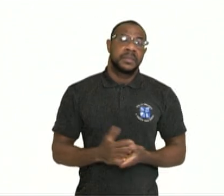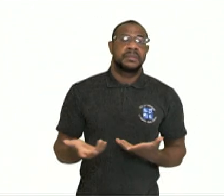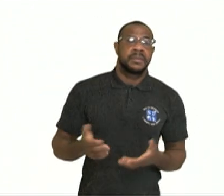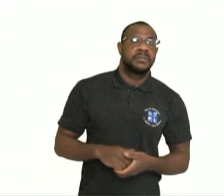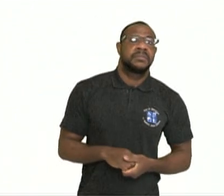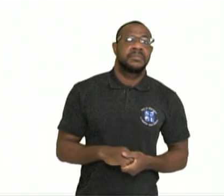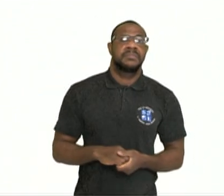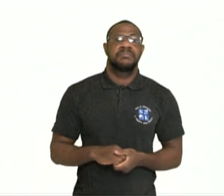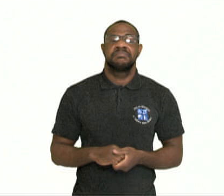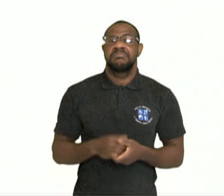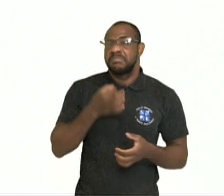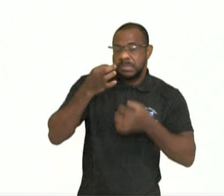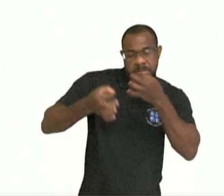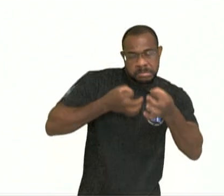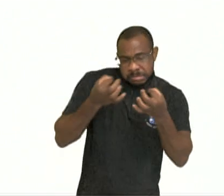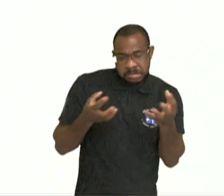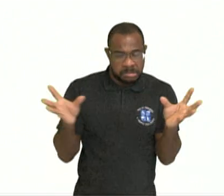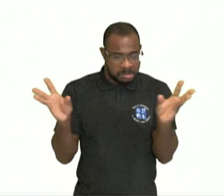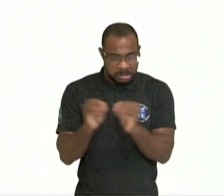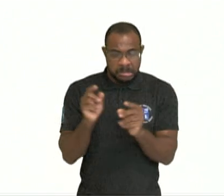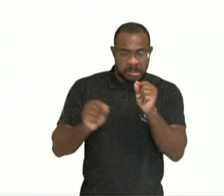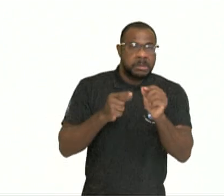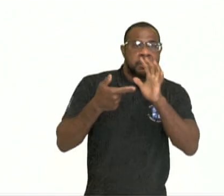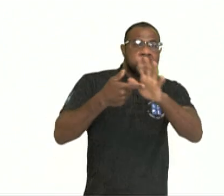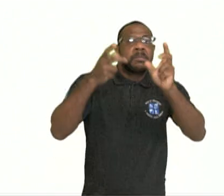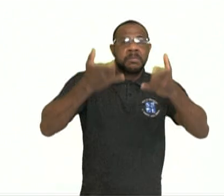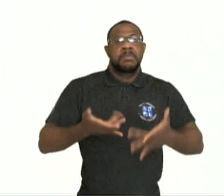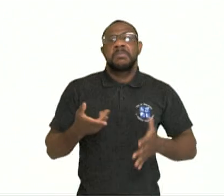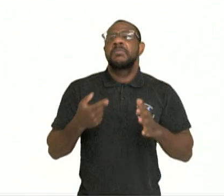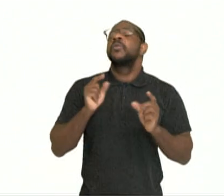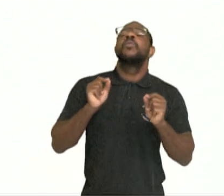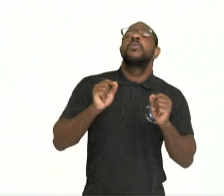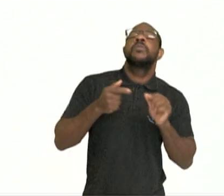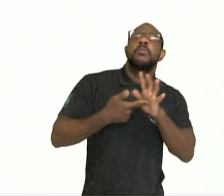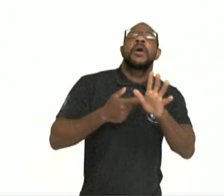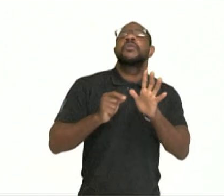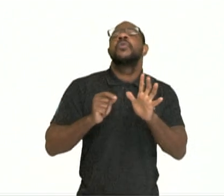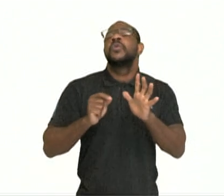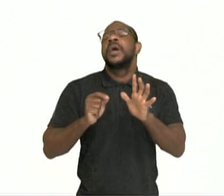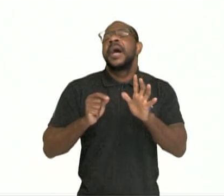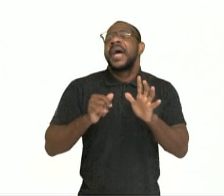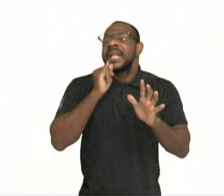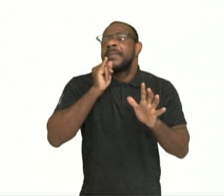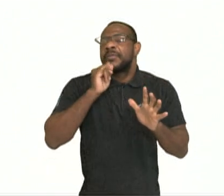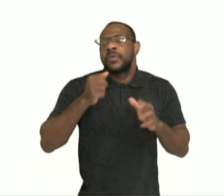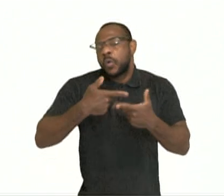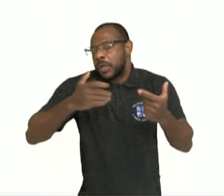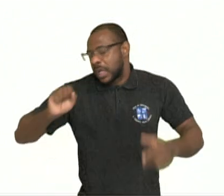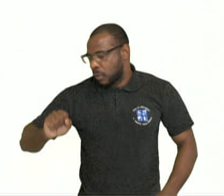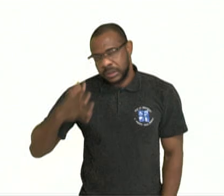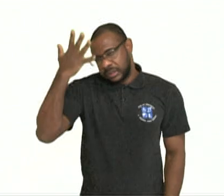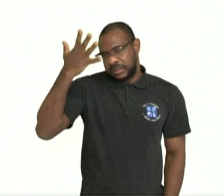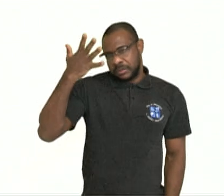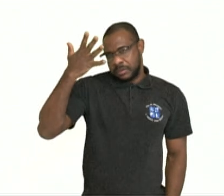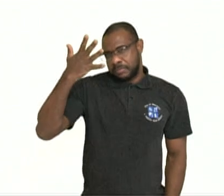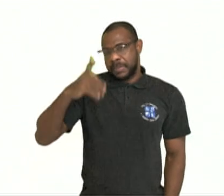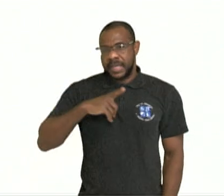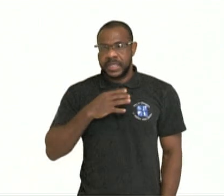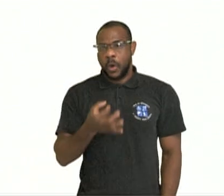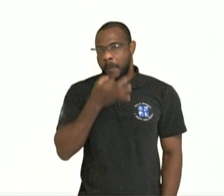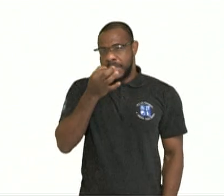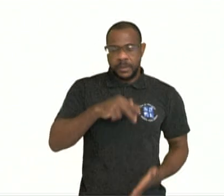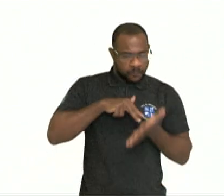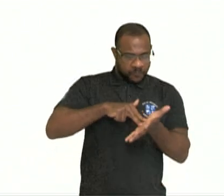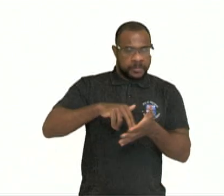argumentação de exemplificação, a autora traz um exemplo de algo que aconteceu para sustentar a sua opinião.